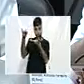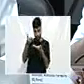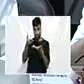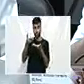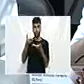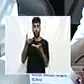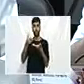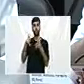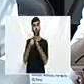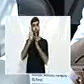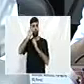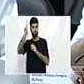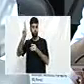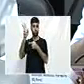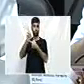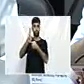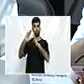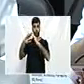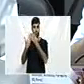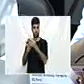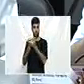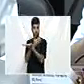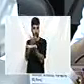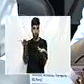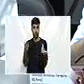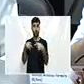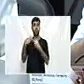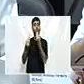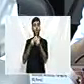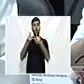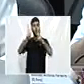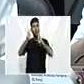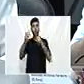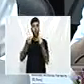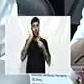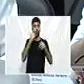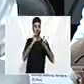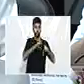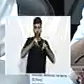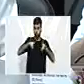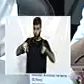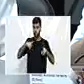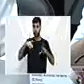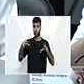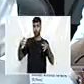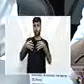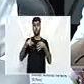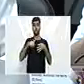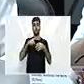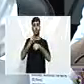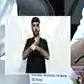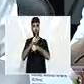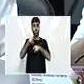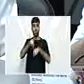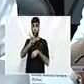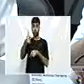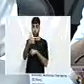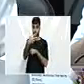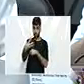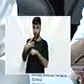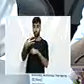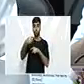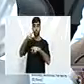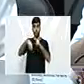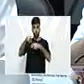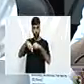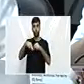capacitação de diretores e supervisores escolares sobre o programa de coleta seletiva do município de Viçosa nesse dia 23/6 na